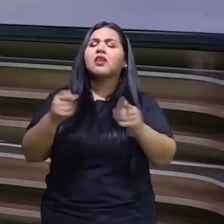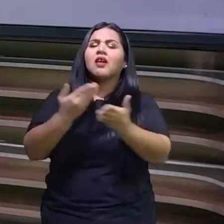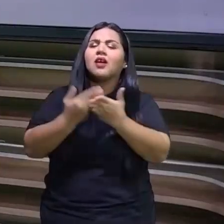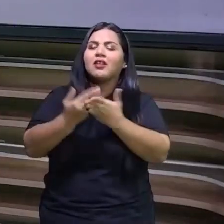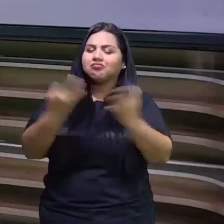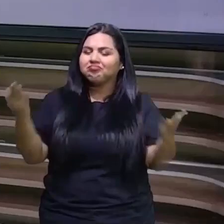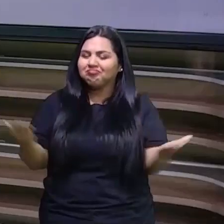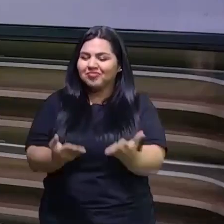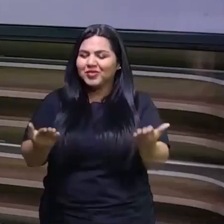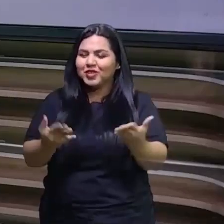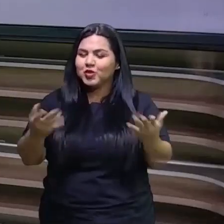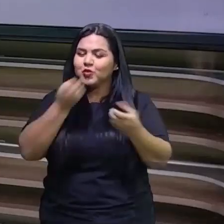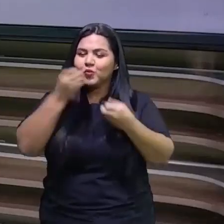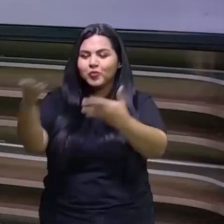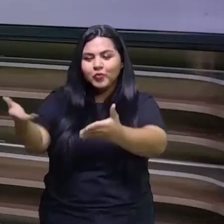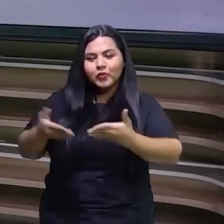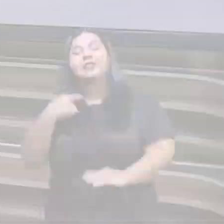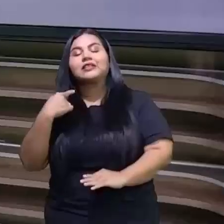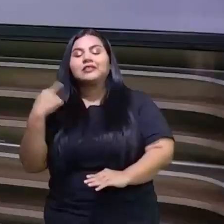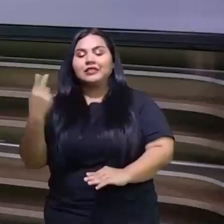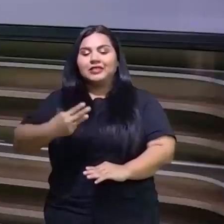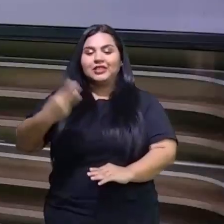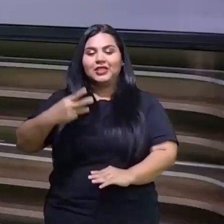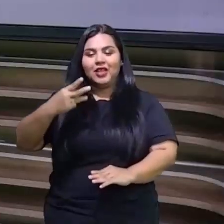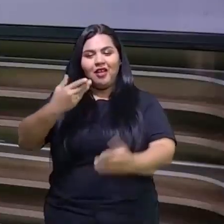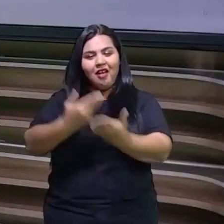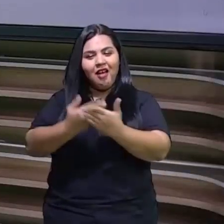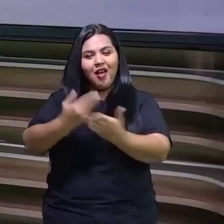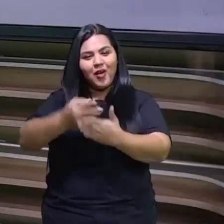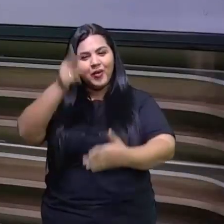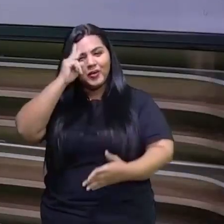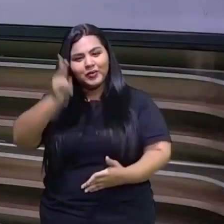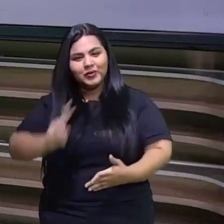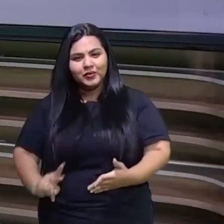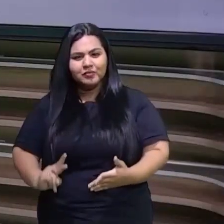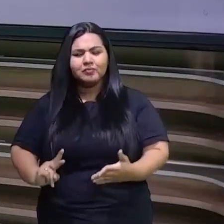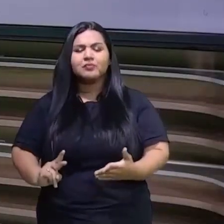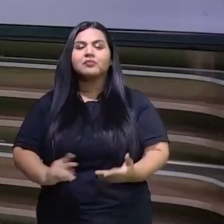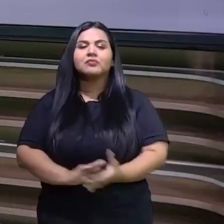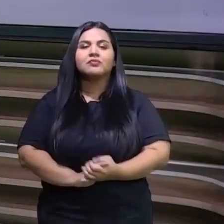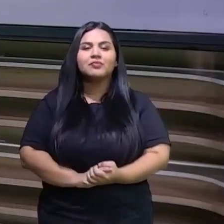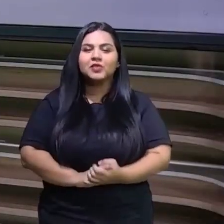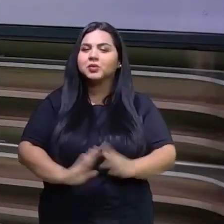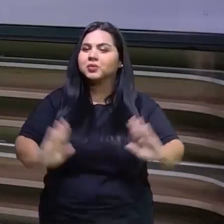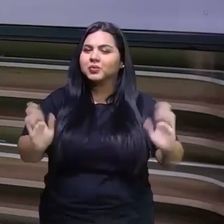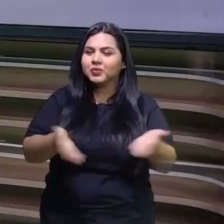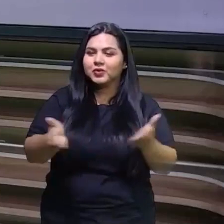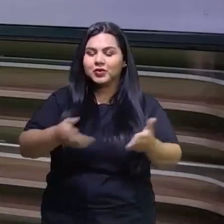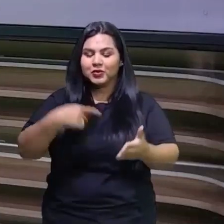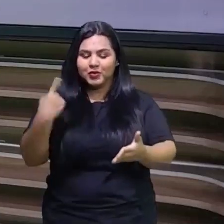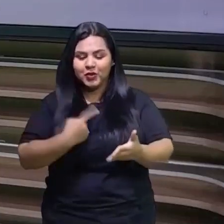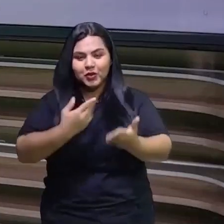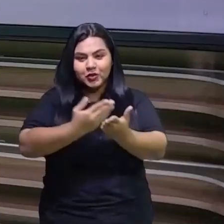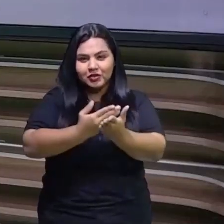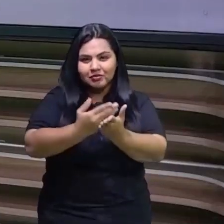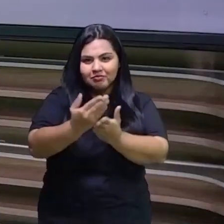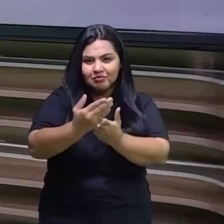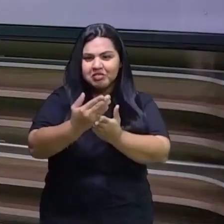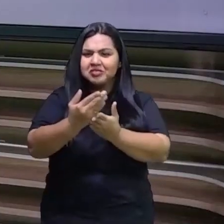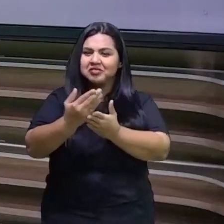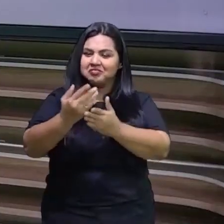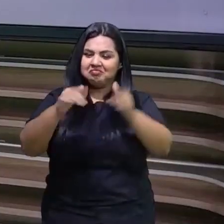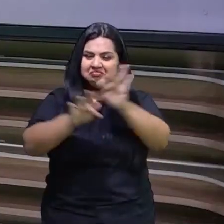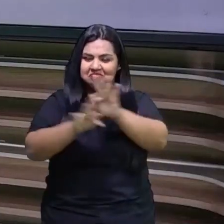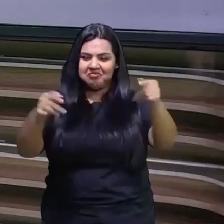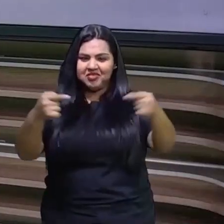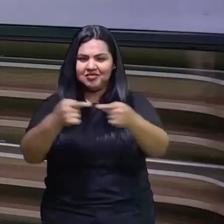da hora. Sejam todos bem-vindos à nossa aula de história. Rapaz, hoje nós começamos com uma rima. É